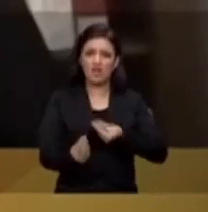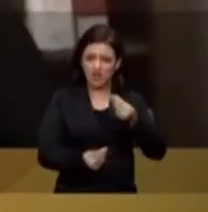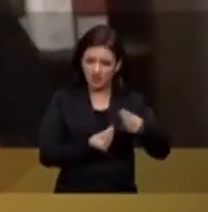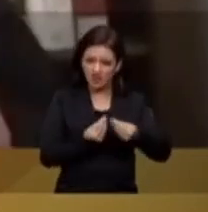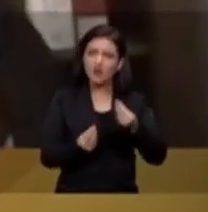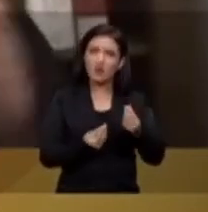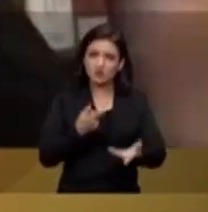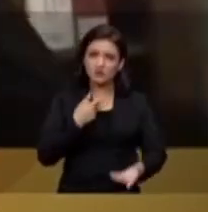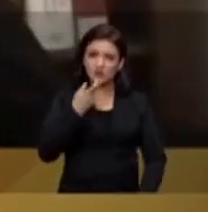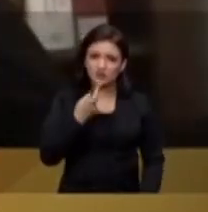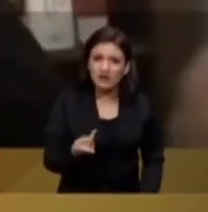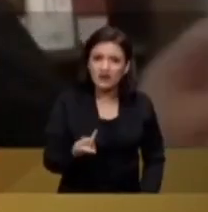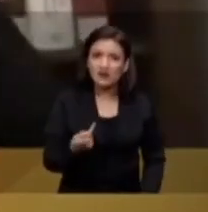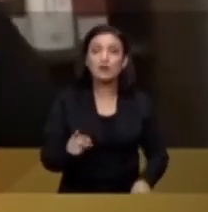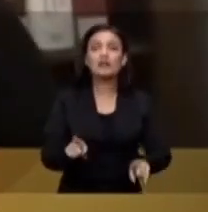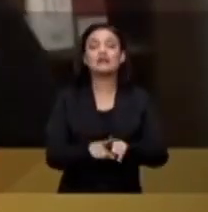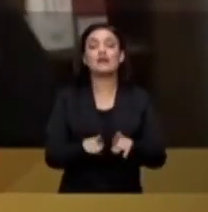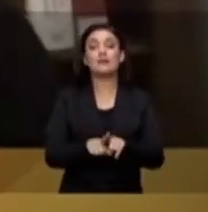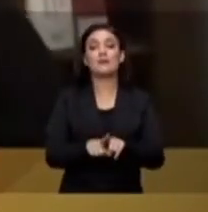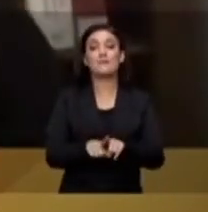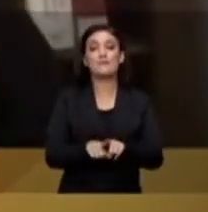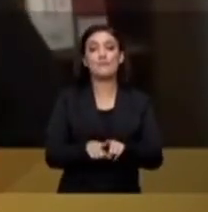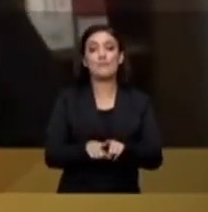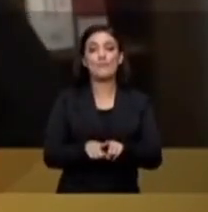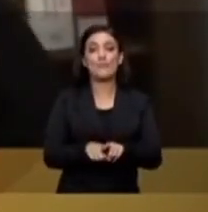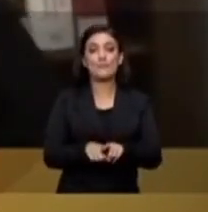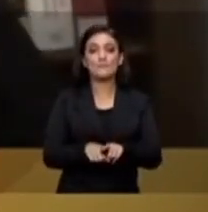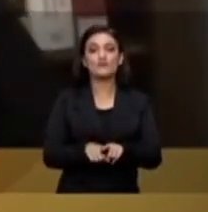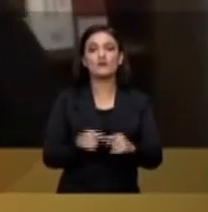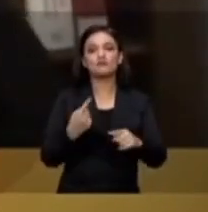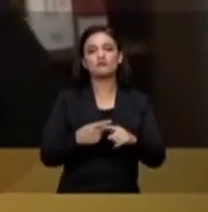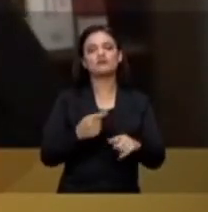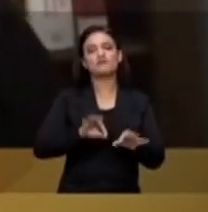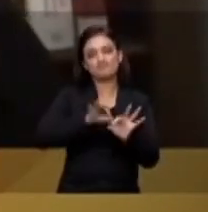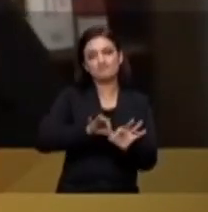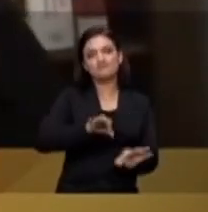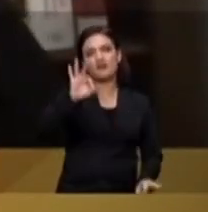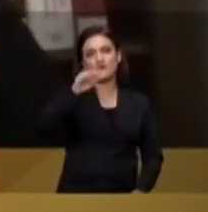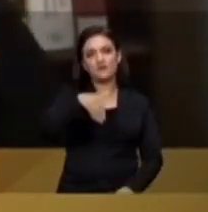meus argumentos, mas também pelo alongado do meu voto.